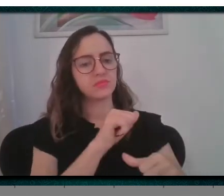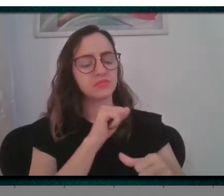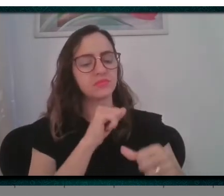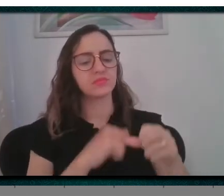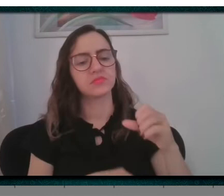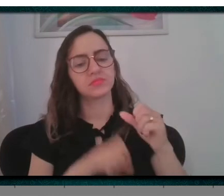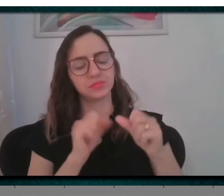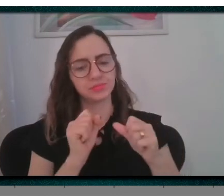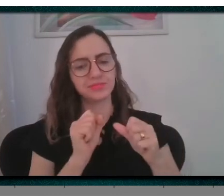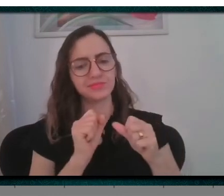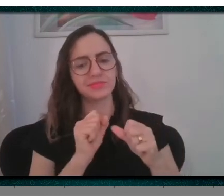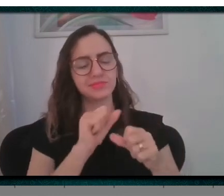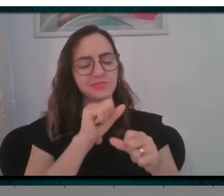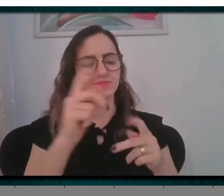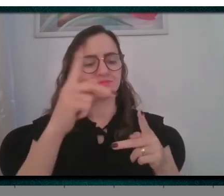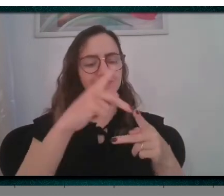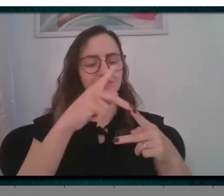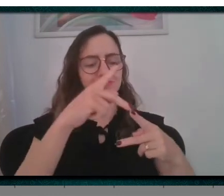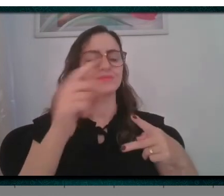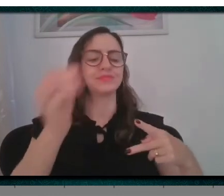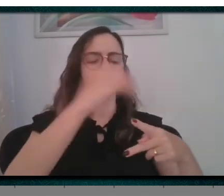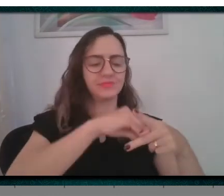ser convertido ao seu expoente,